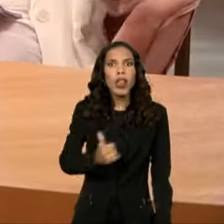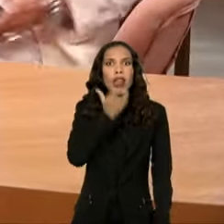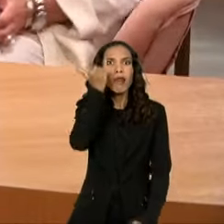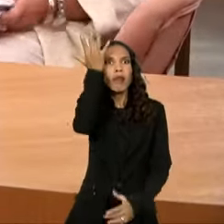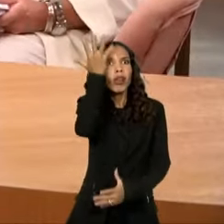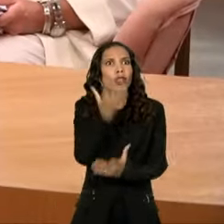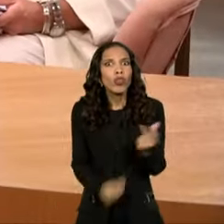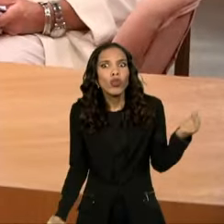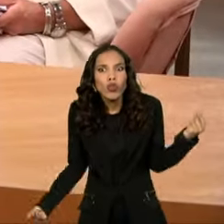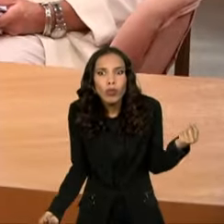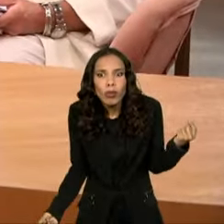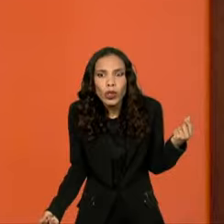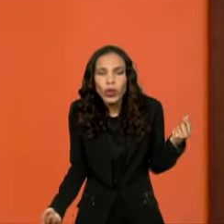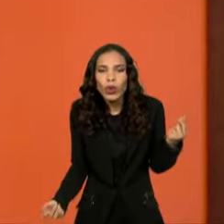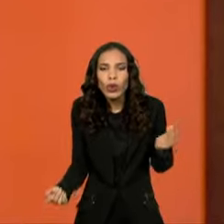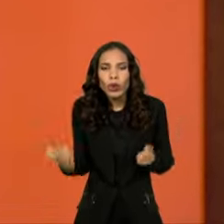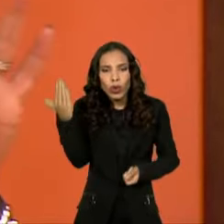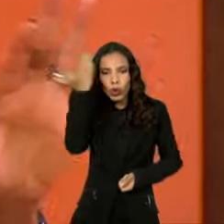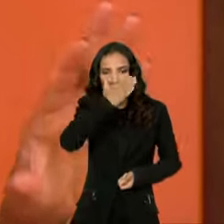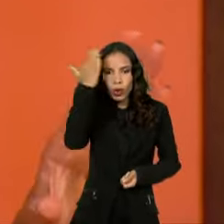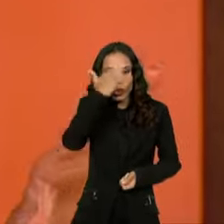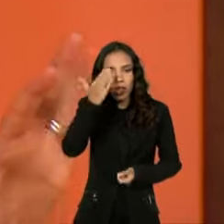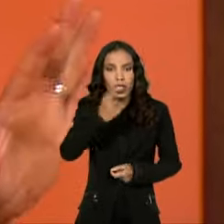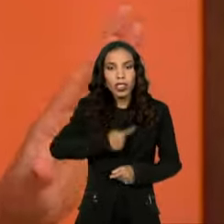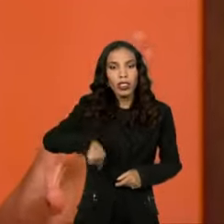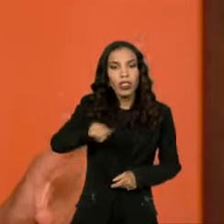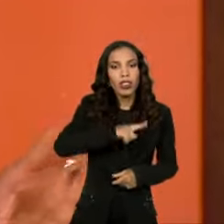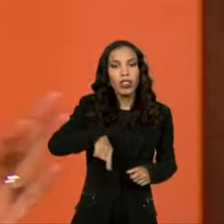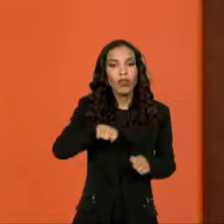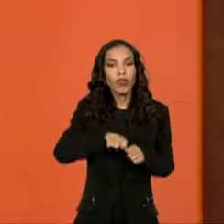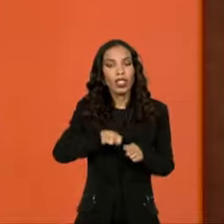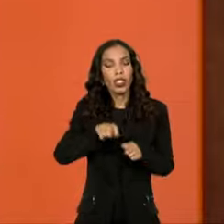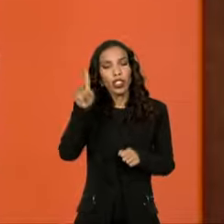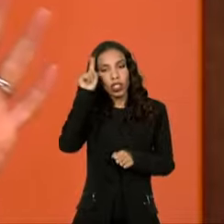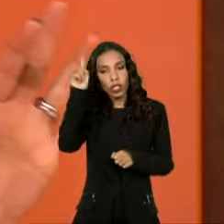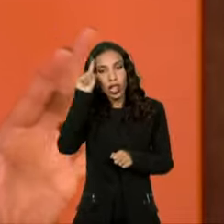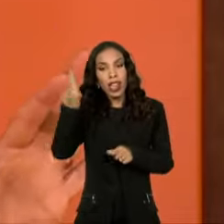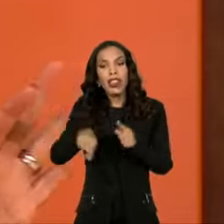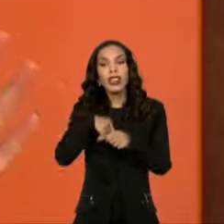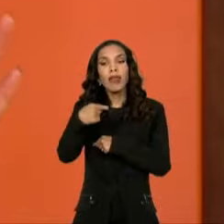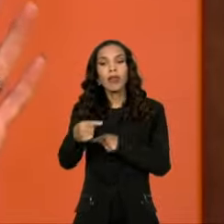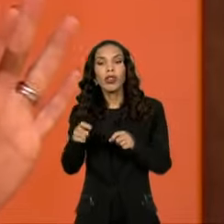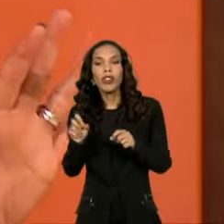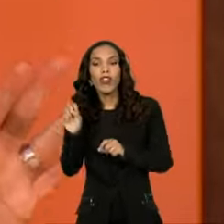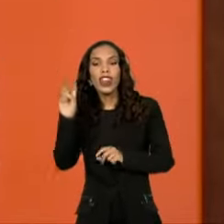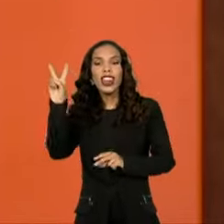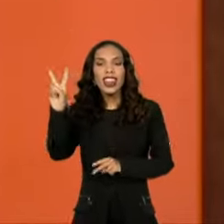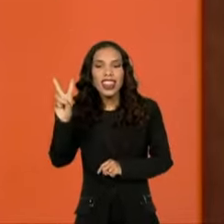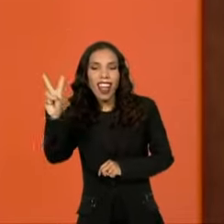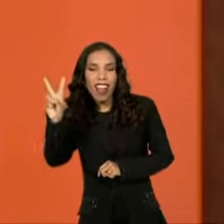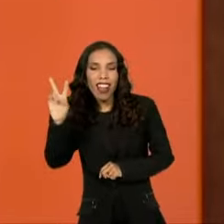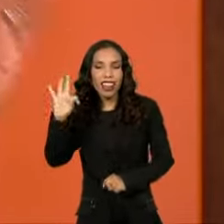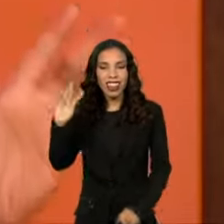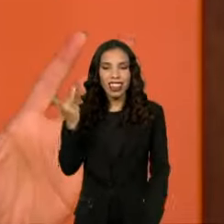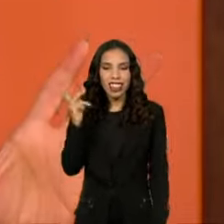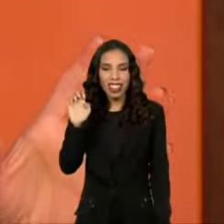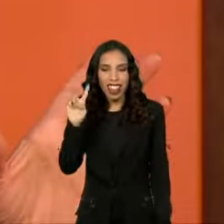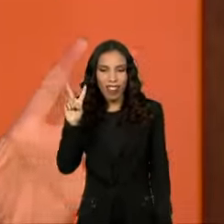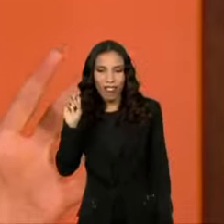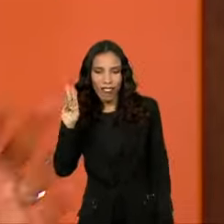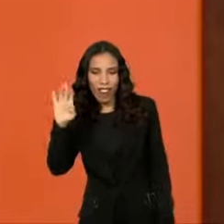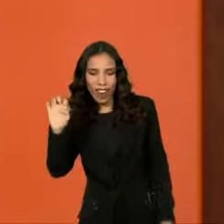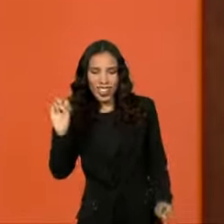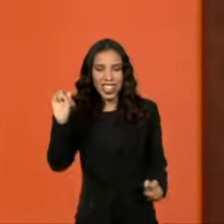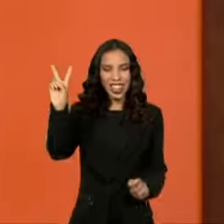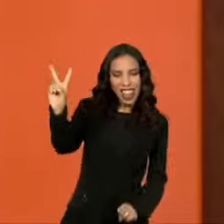lá a televisão, cadê Fátima, gente? É, a gente foi fazendo um período, né? Eu era todo dia, depois eu fui pro The Voice, aí via, né? Ou no domingo, ou na